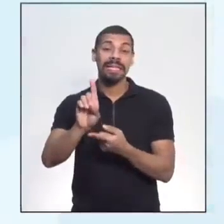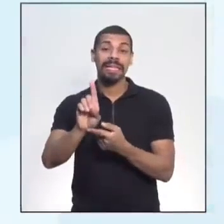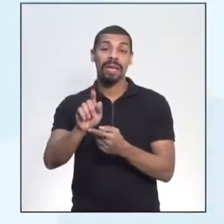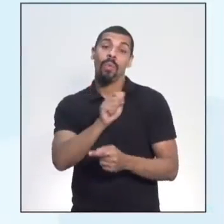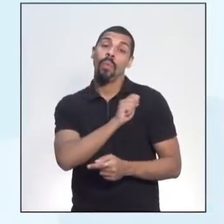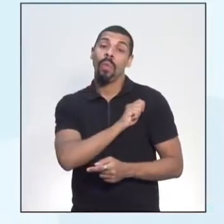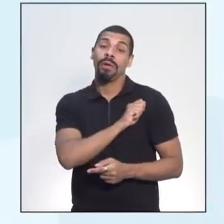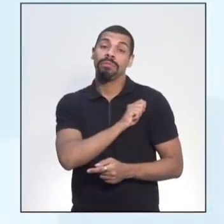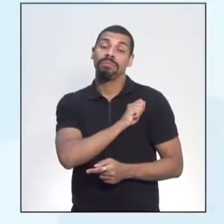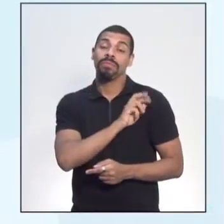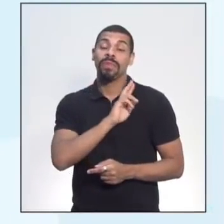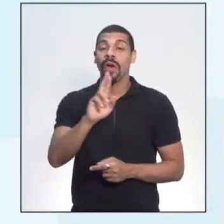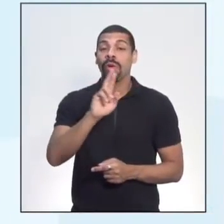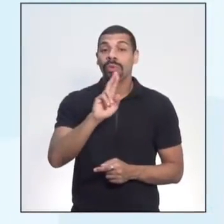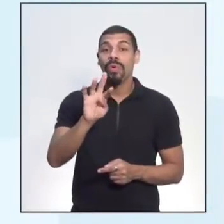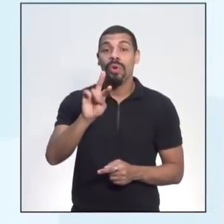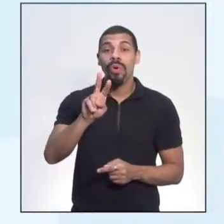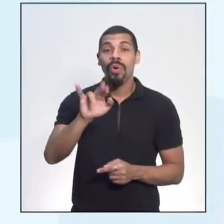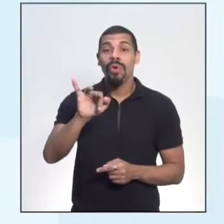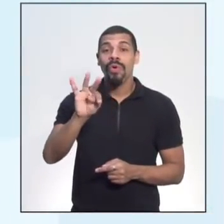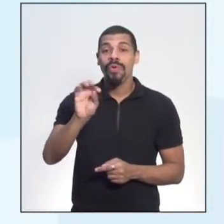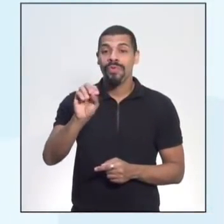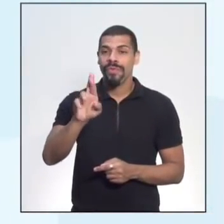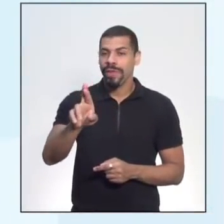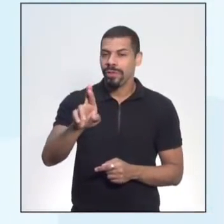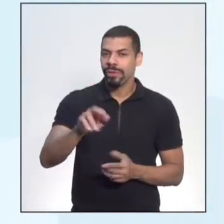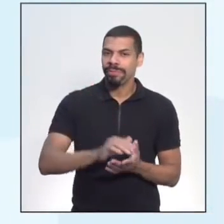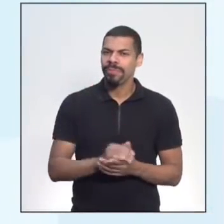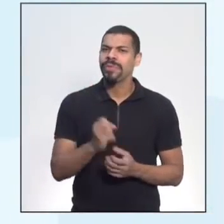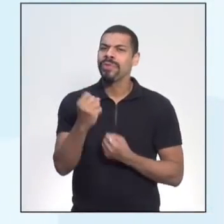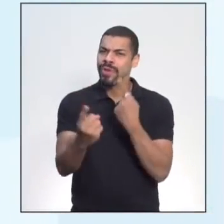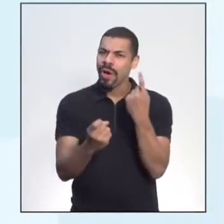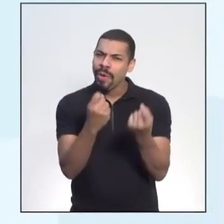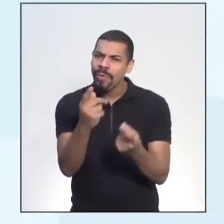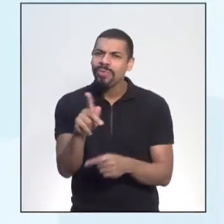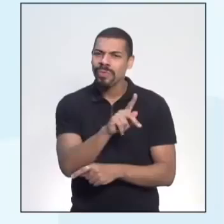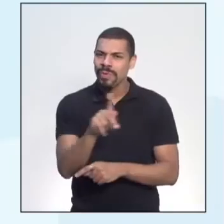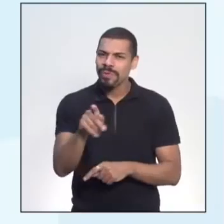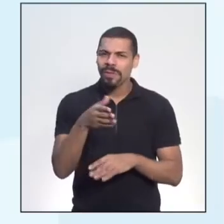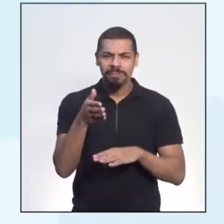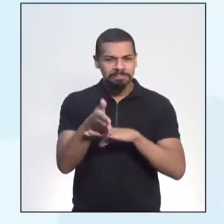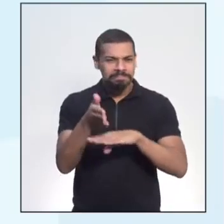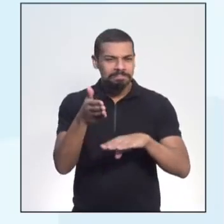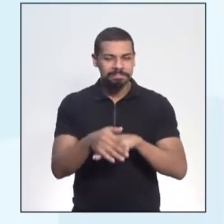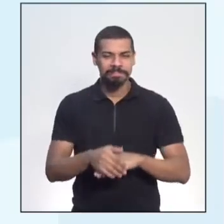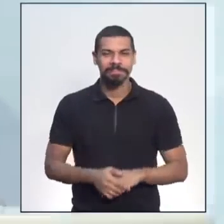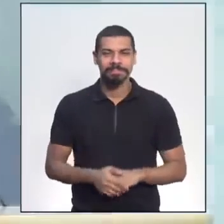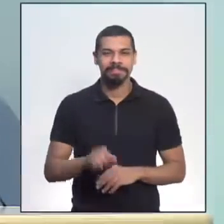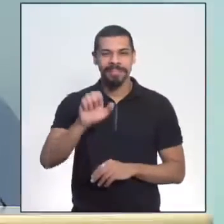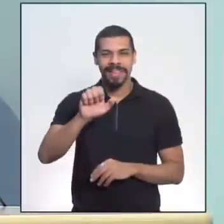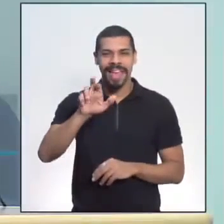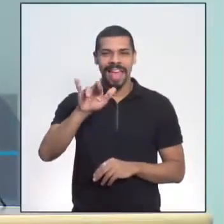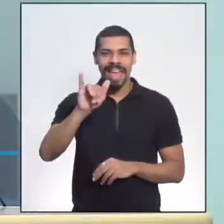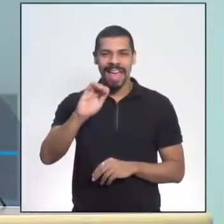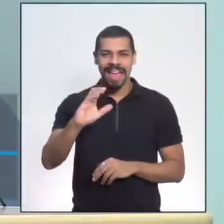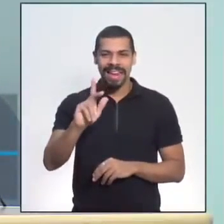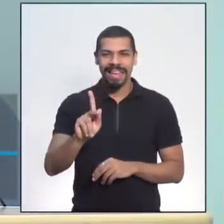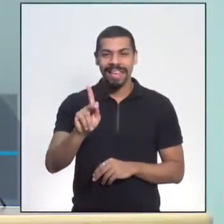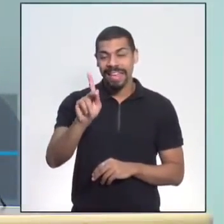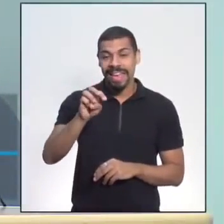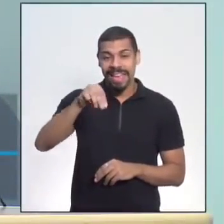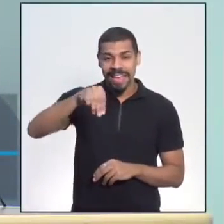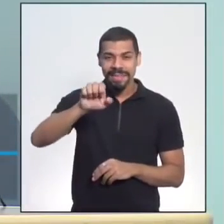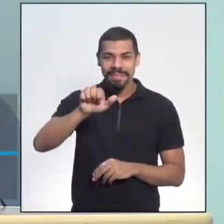seria a correta. Também quero agradecer a presença de alguns professores. Professor Eric, Maria Elisa,